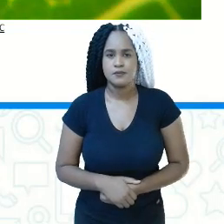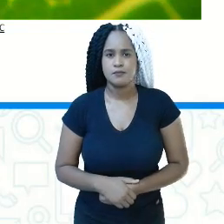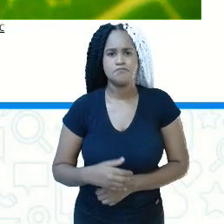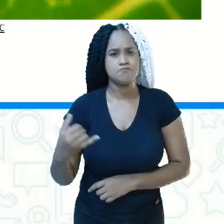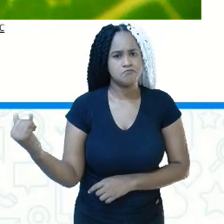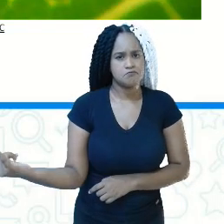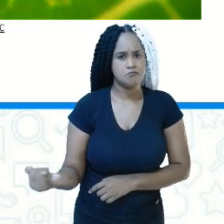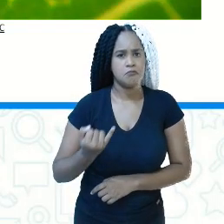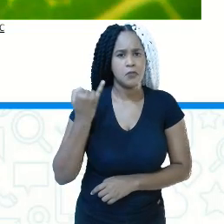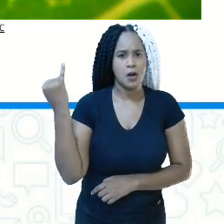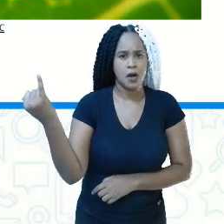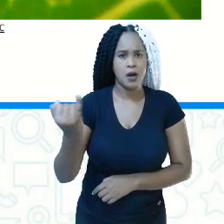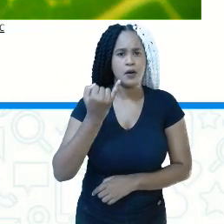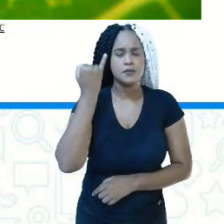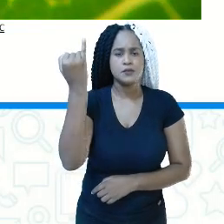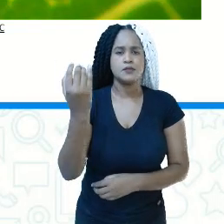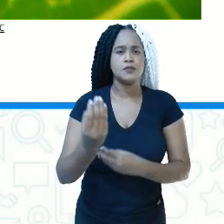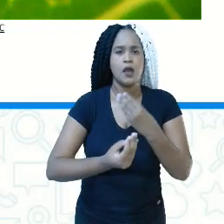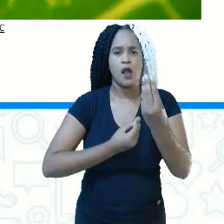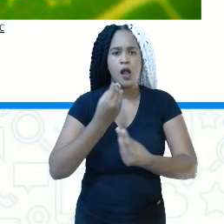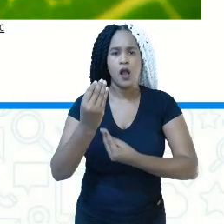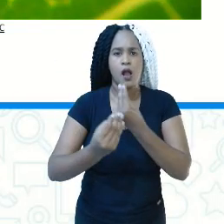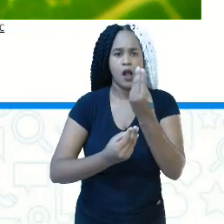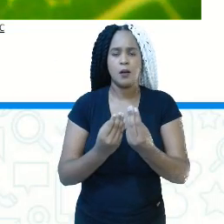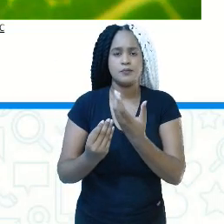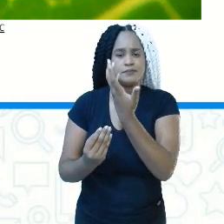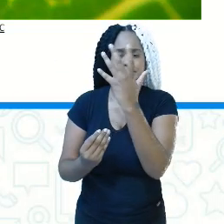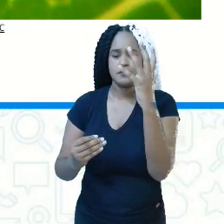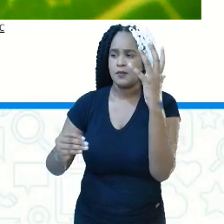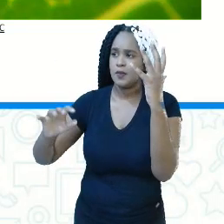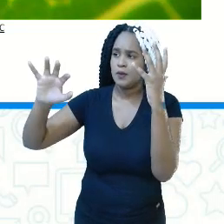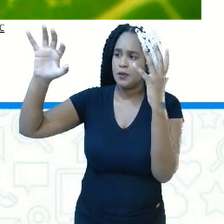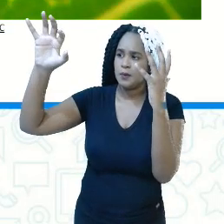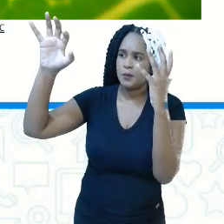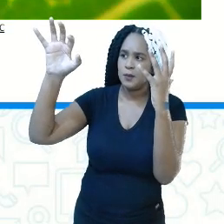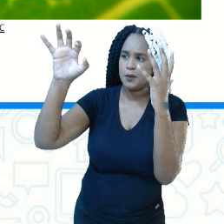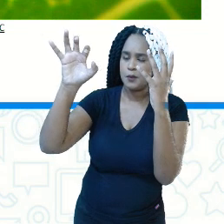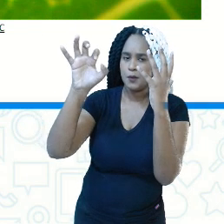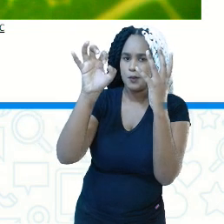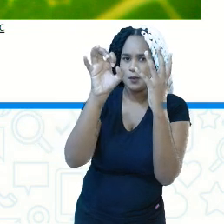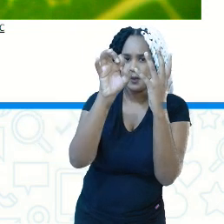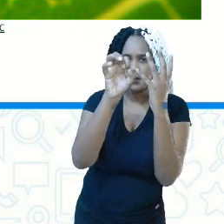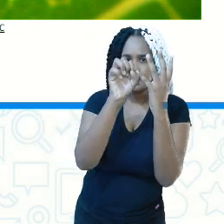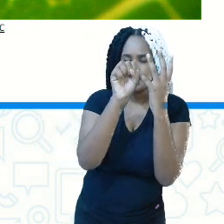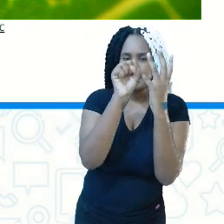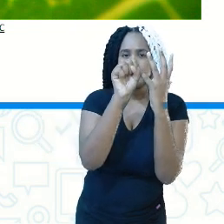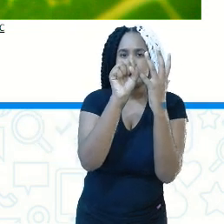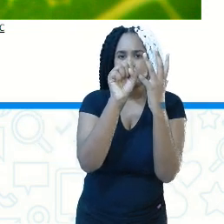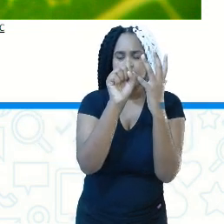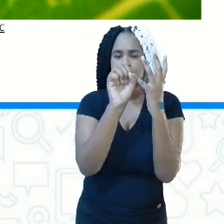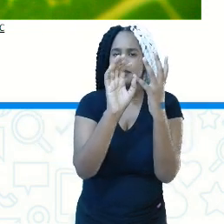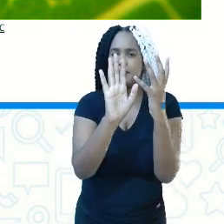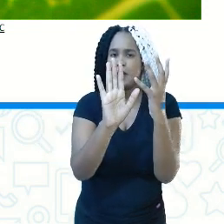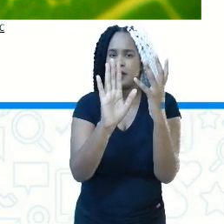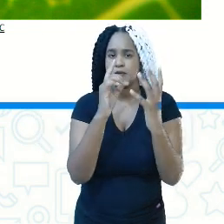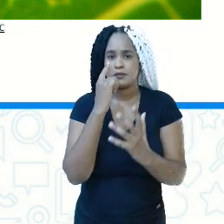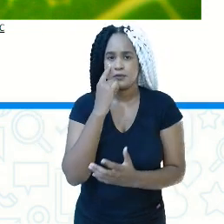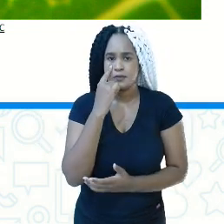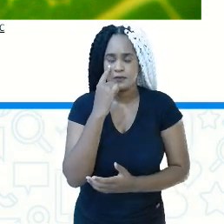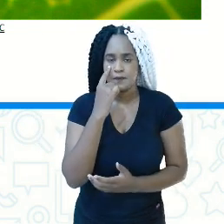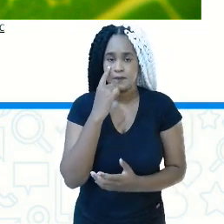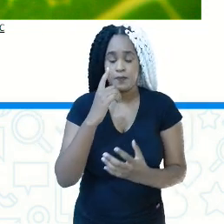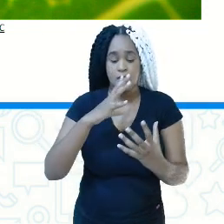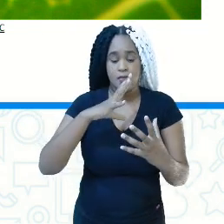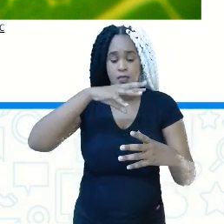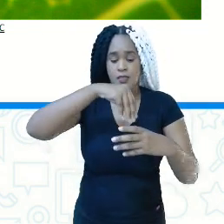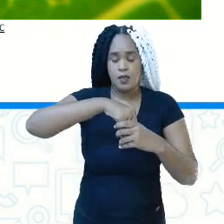muito importante nesse processo de fotossíntese. Então, o que eles fazem? Transformam os outros ingredientes em glicose, que é um